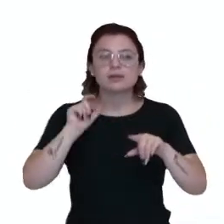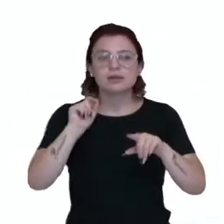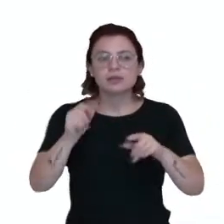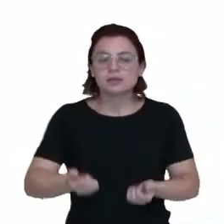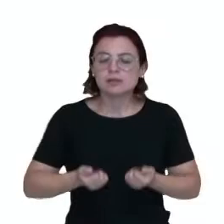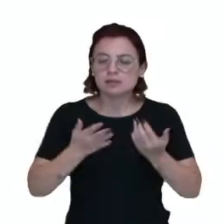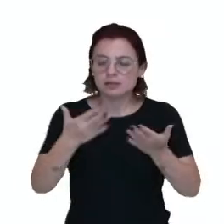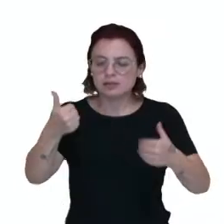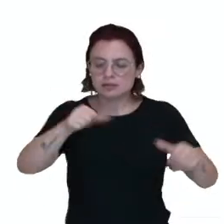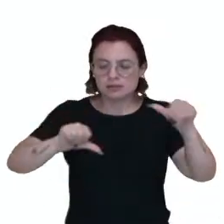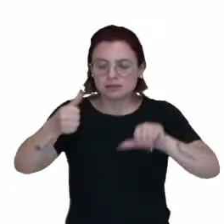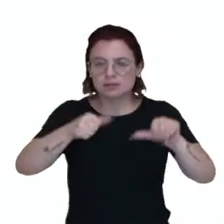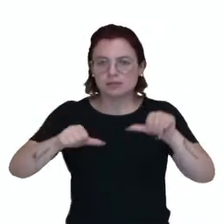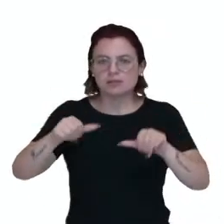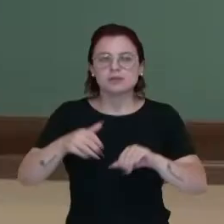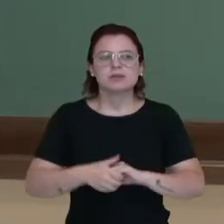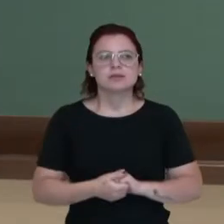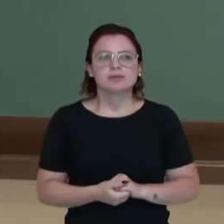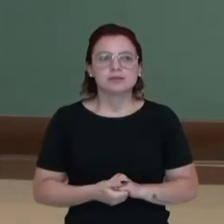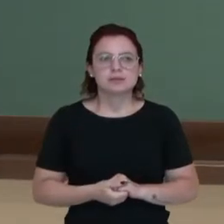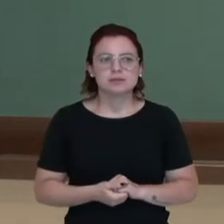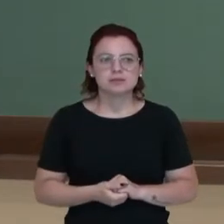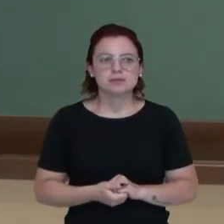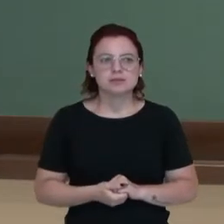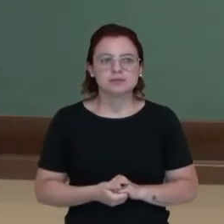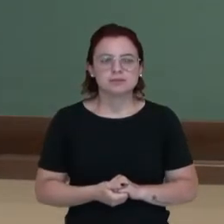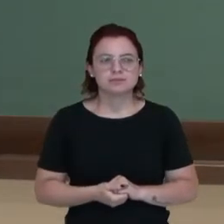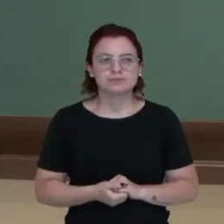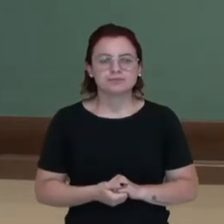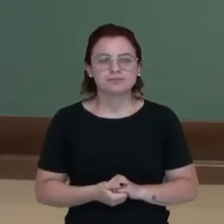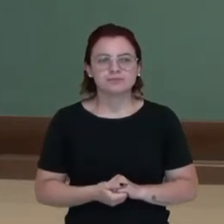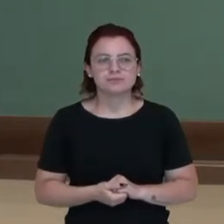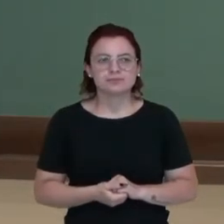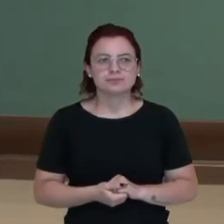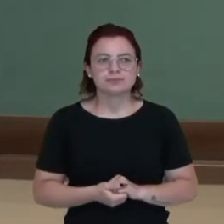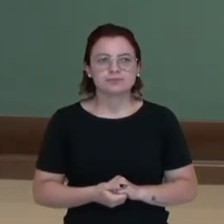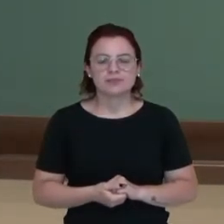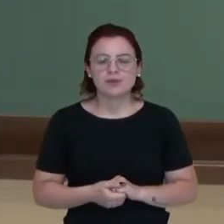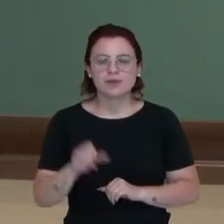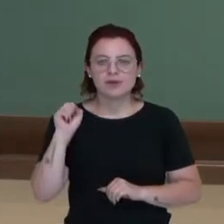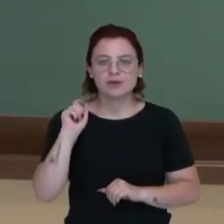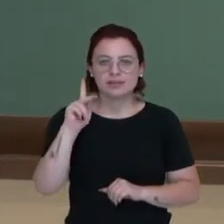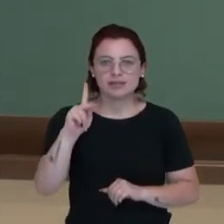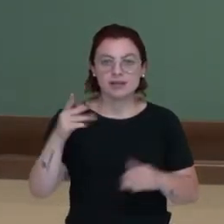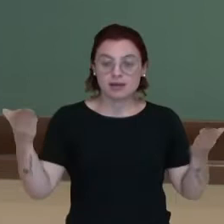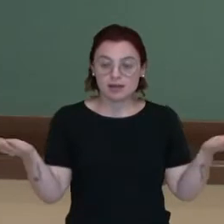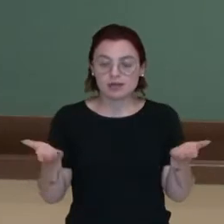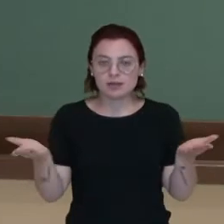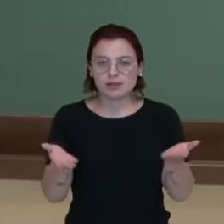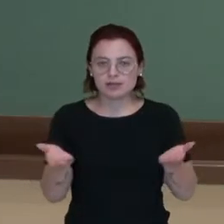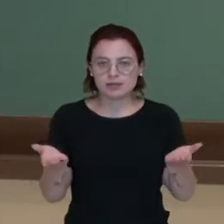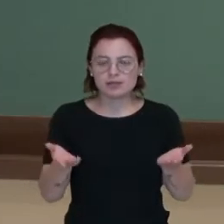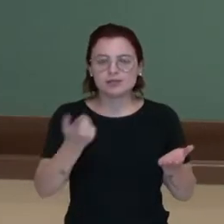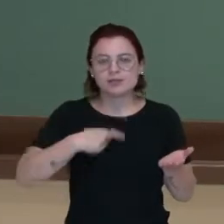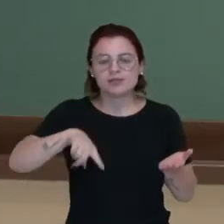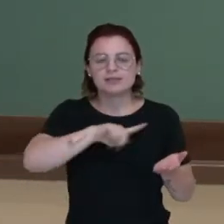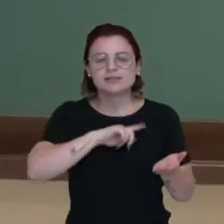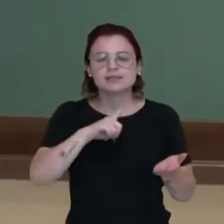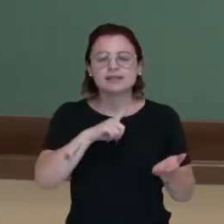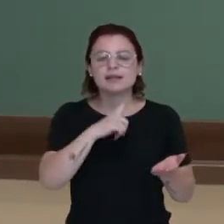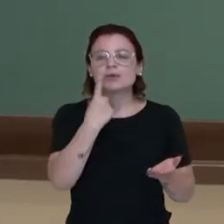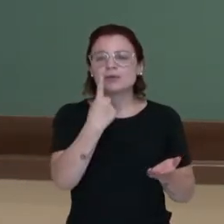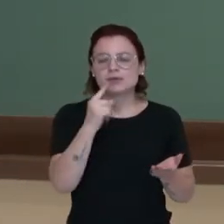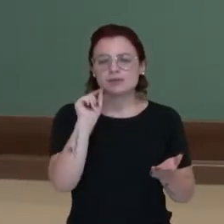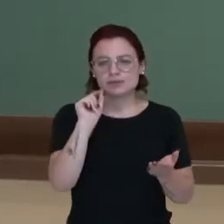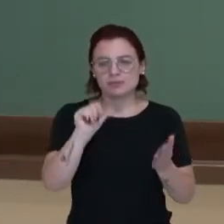químicos, petroquímicos e de fertilizantes. Muito bem. Aqui eu tenho uma atividade já